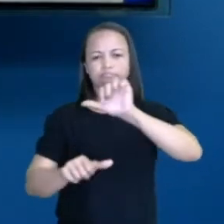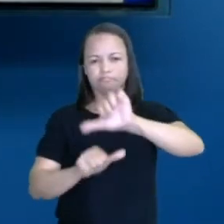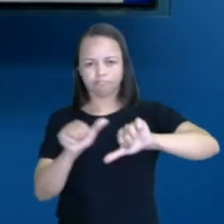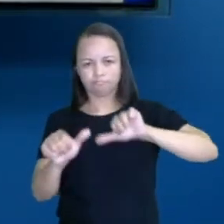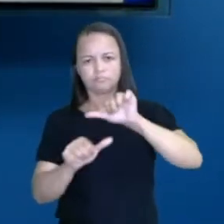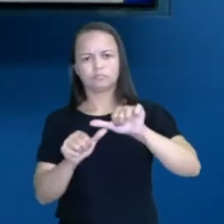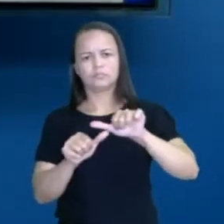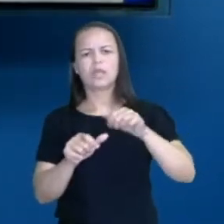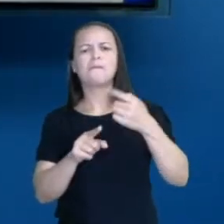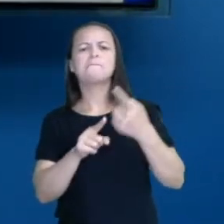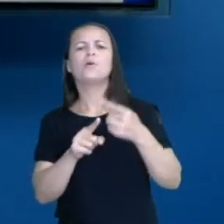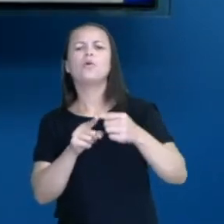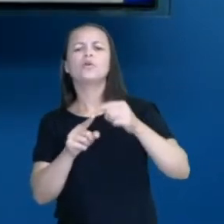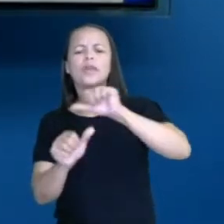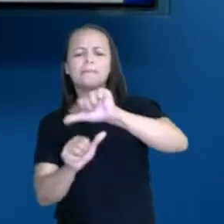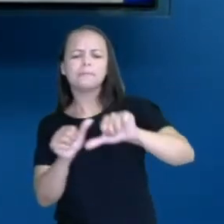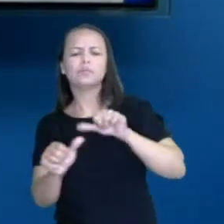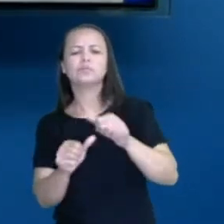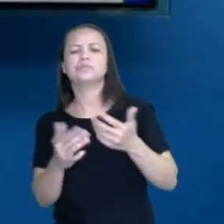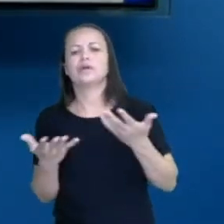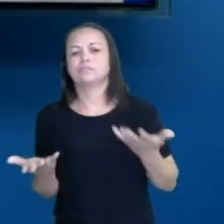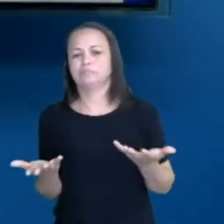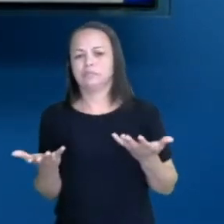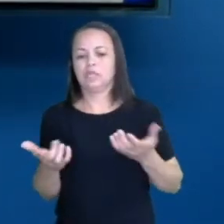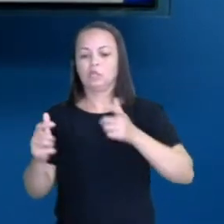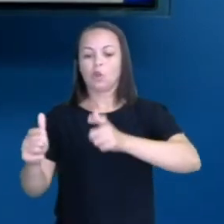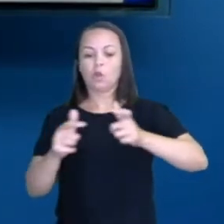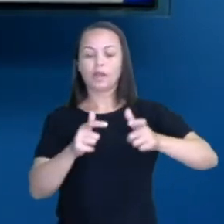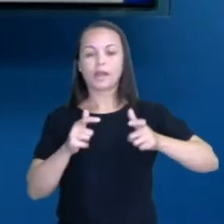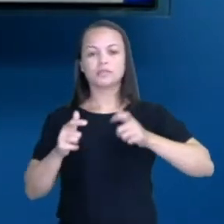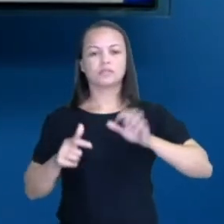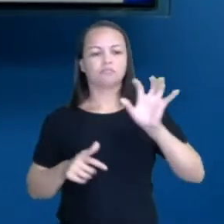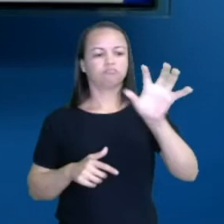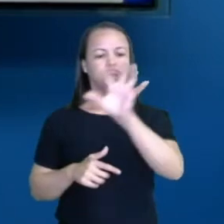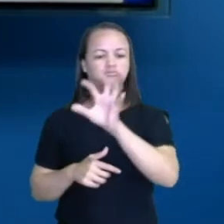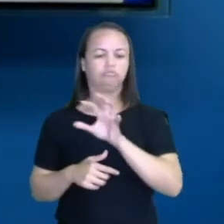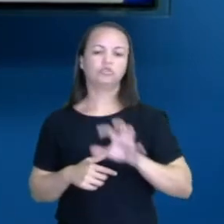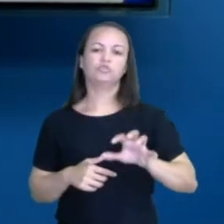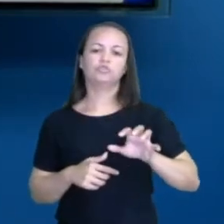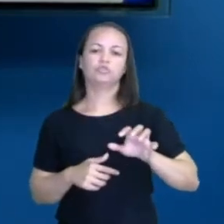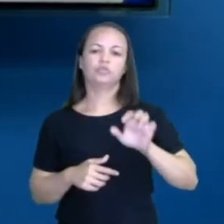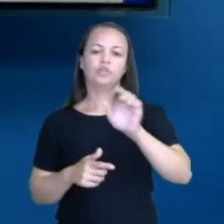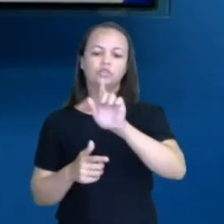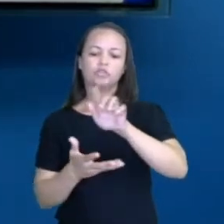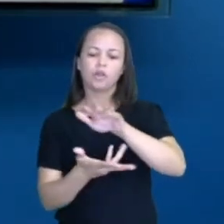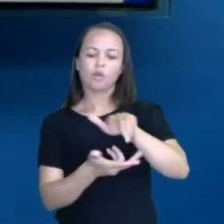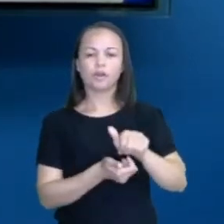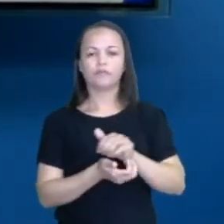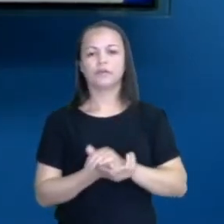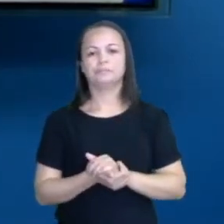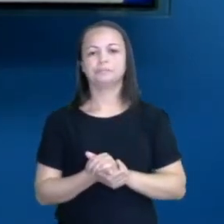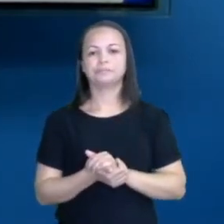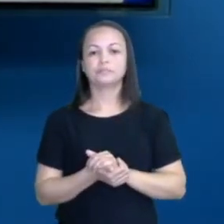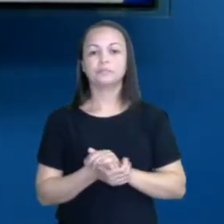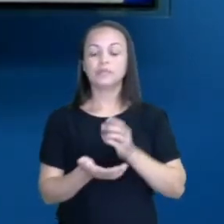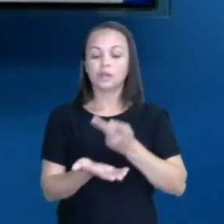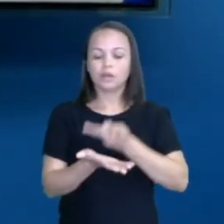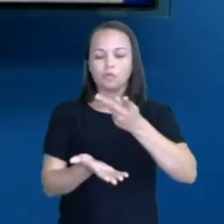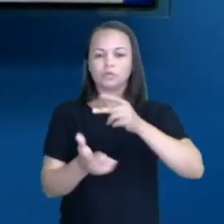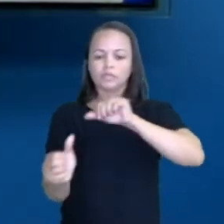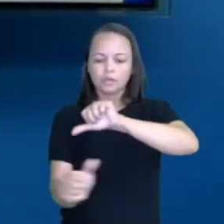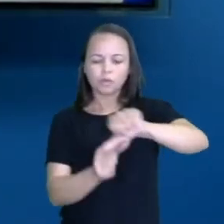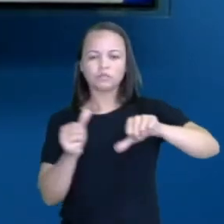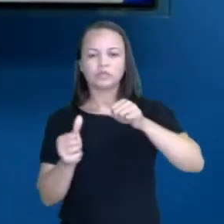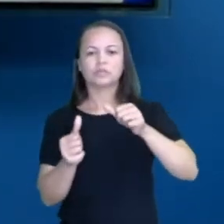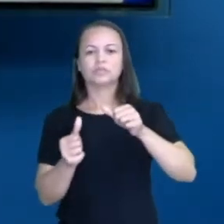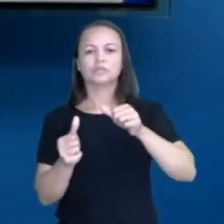modificado? Justamente por conta da localização geográfica. Então, quando acontecem essas modificações, essas